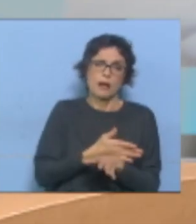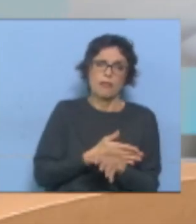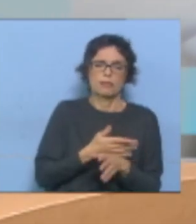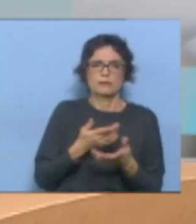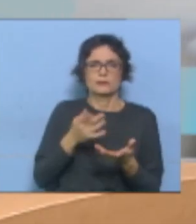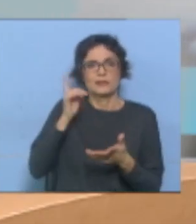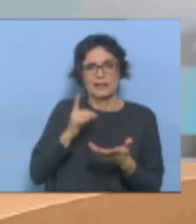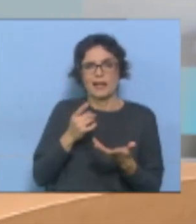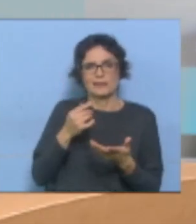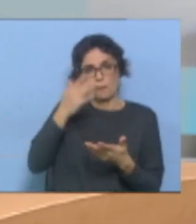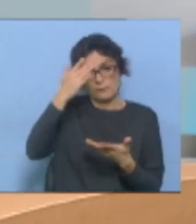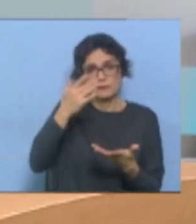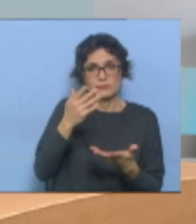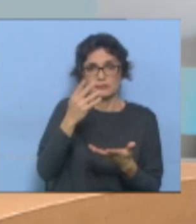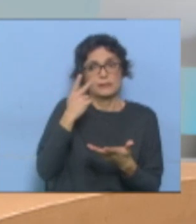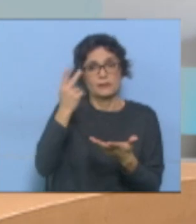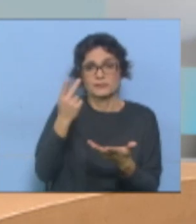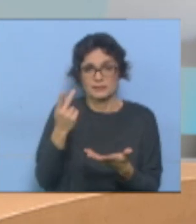resto